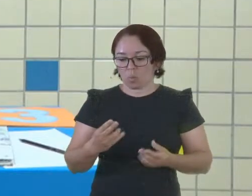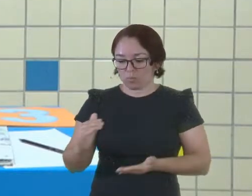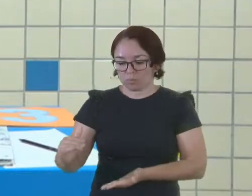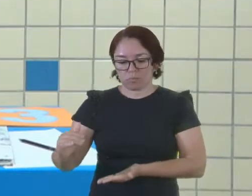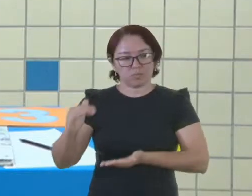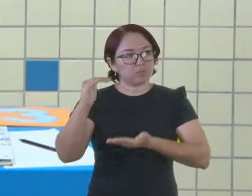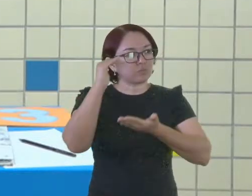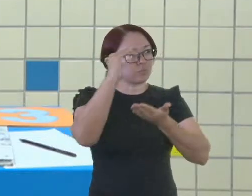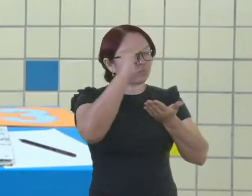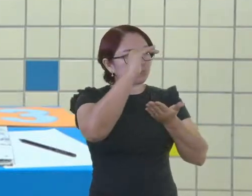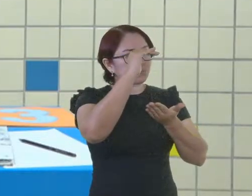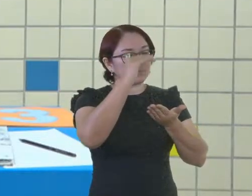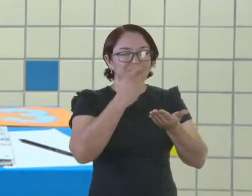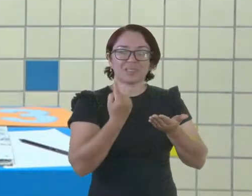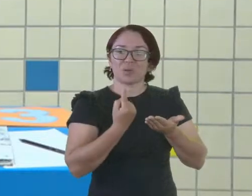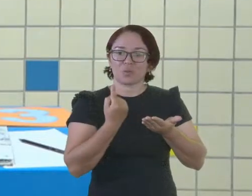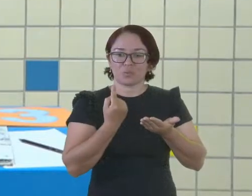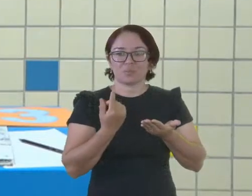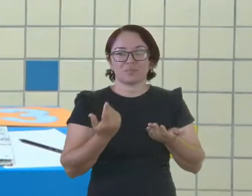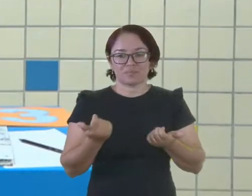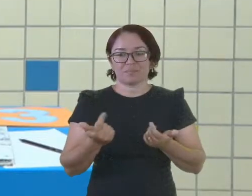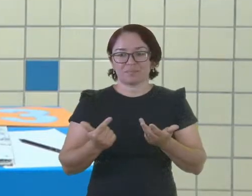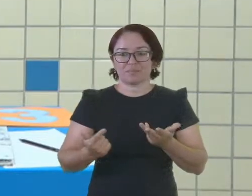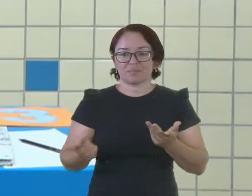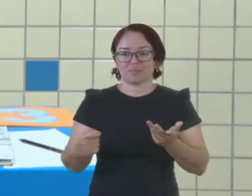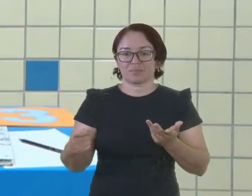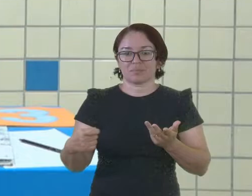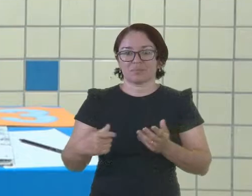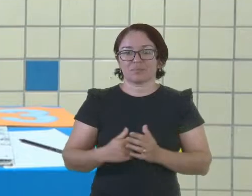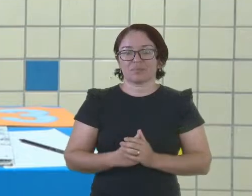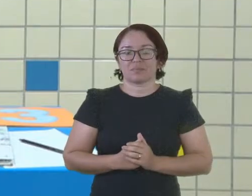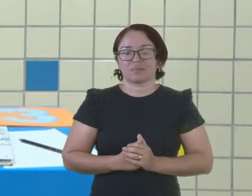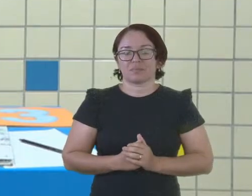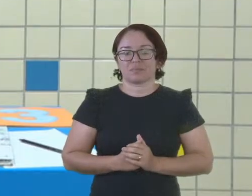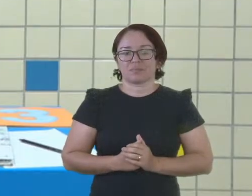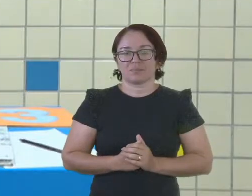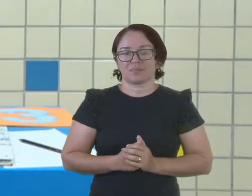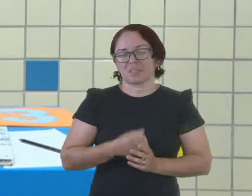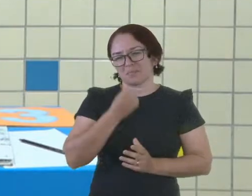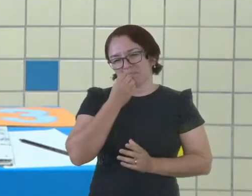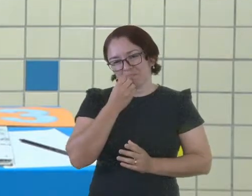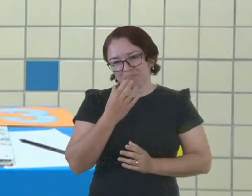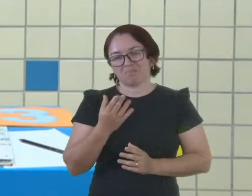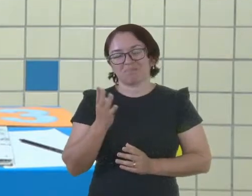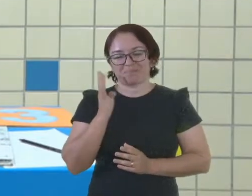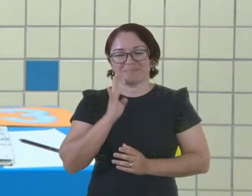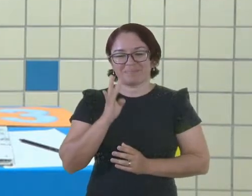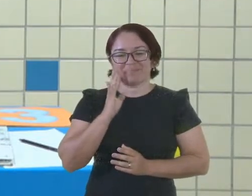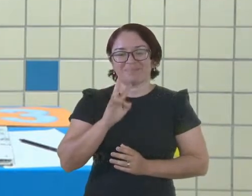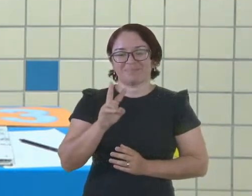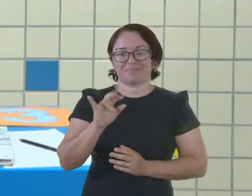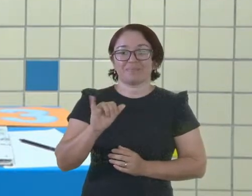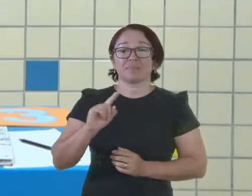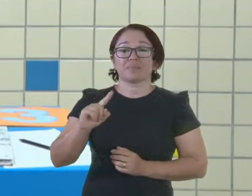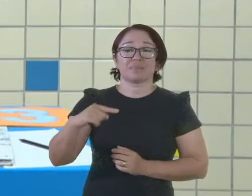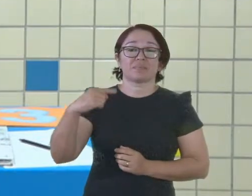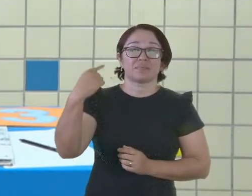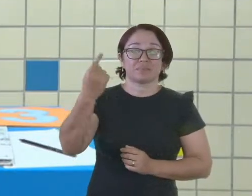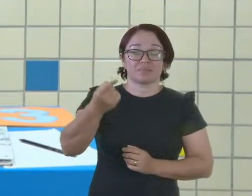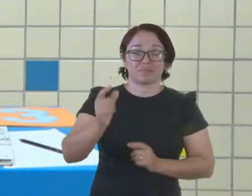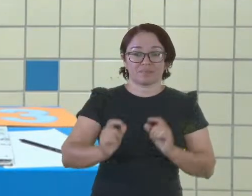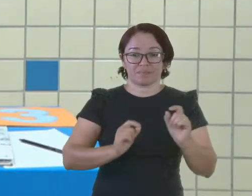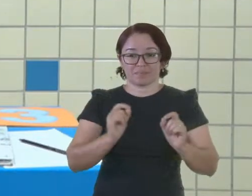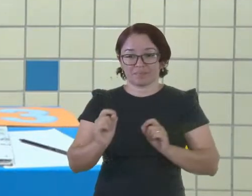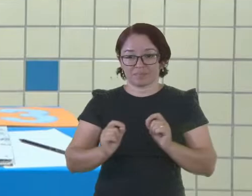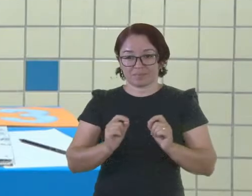seja apenas um, e assim sucessivamente. Vai ser muito legal. E depois disso, depois de trabalhar